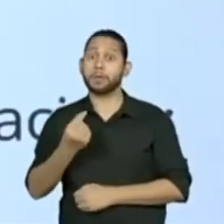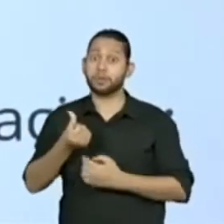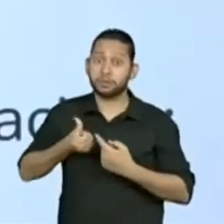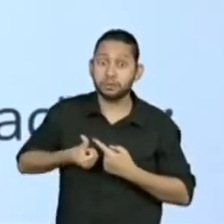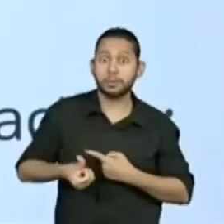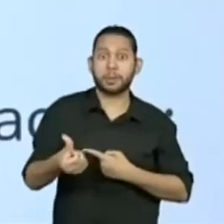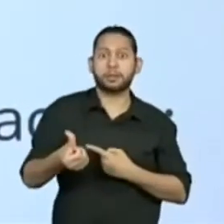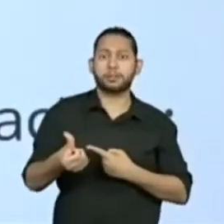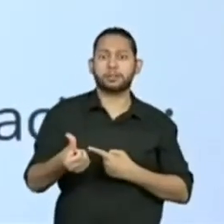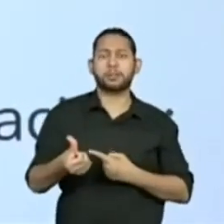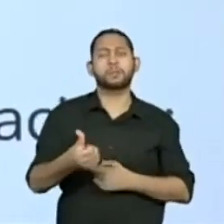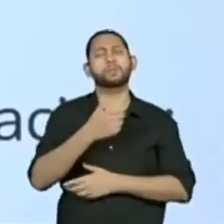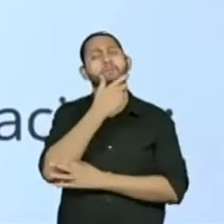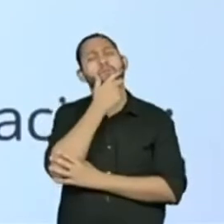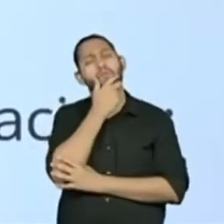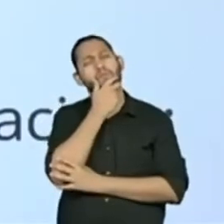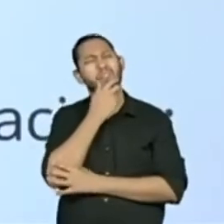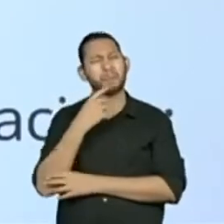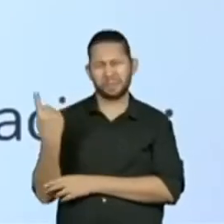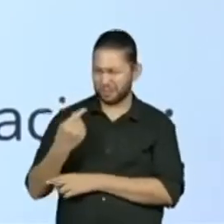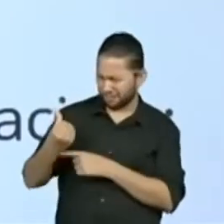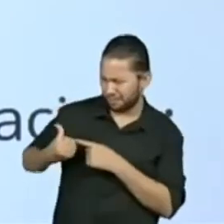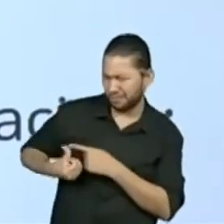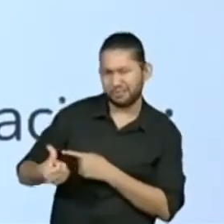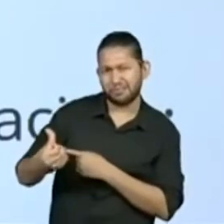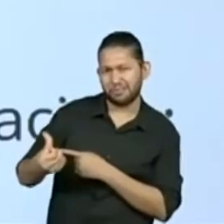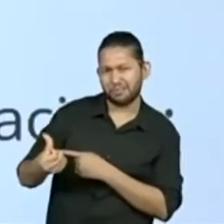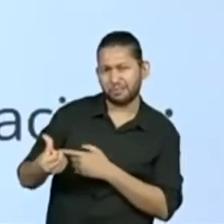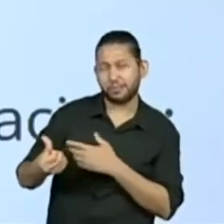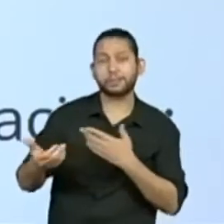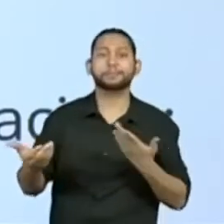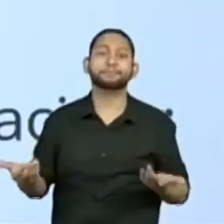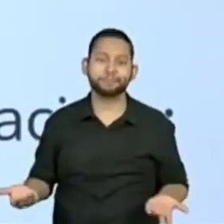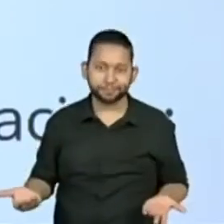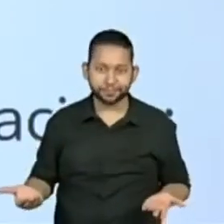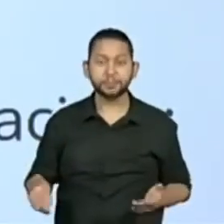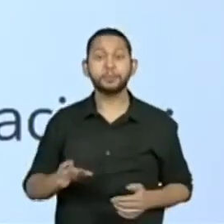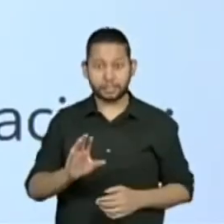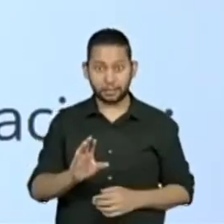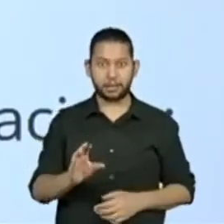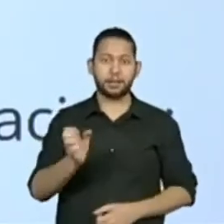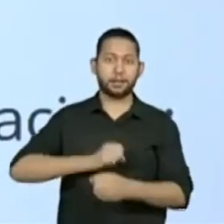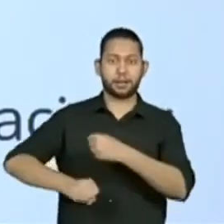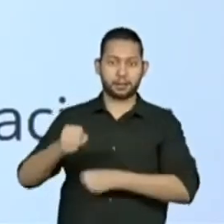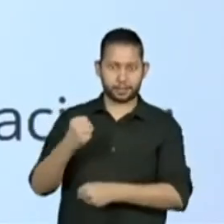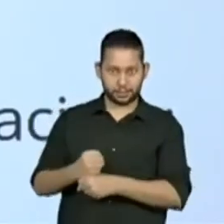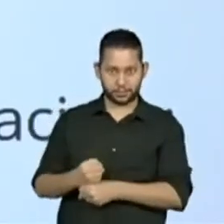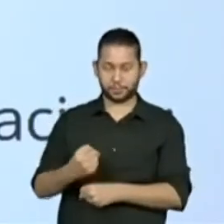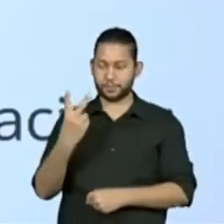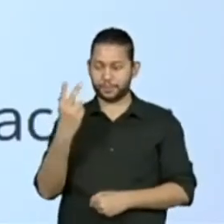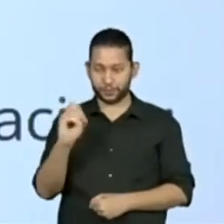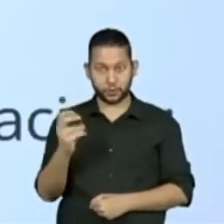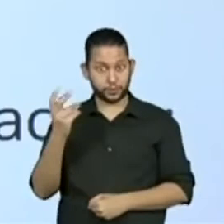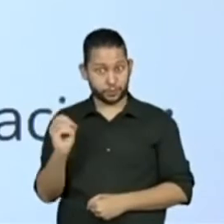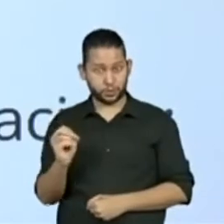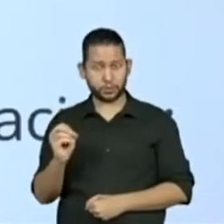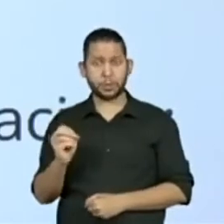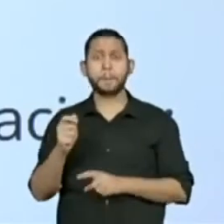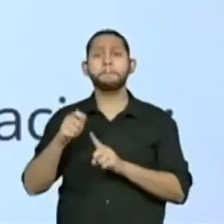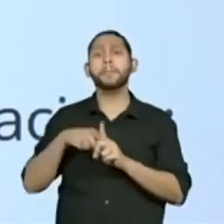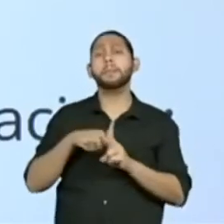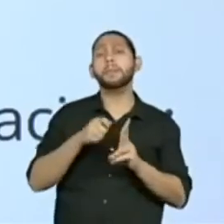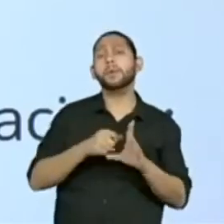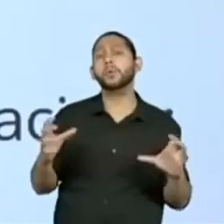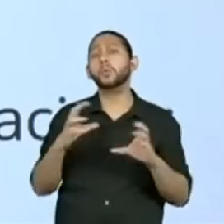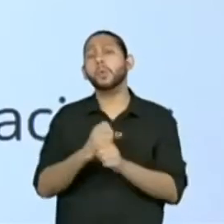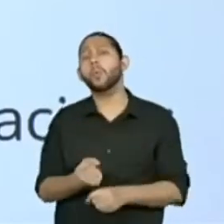primeiro semestre de 2020, então ele está falando dos primeiros 6 meses, não é isso? Lá dos